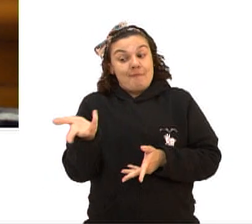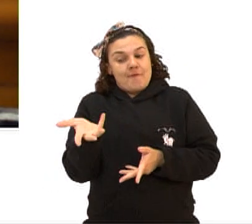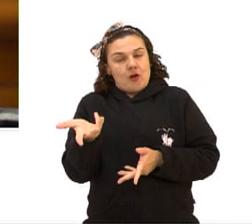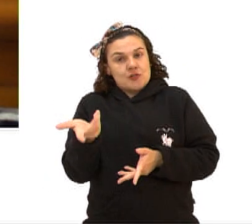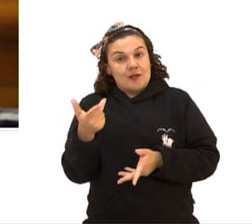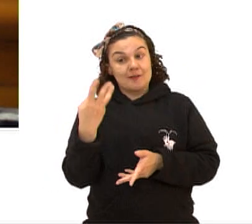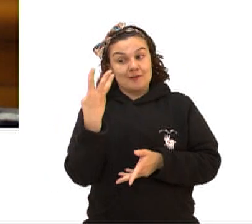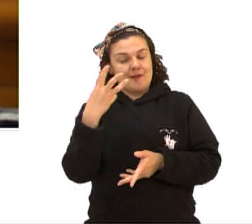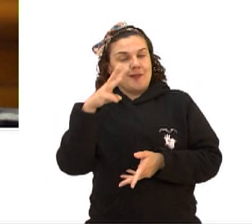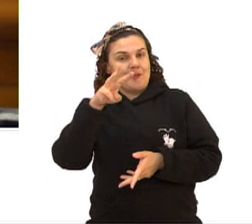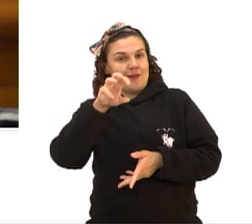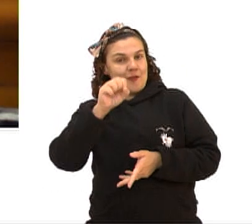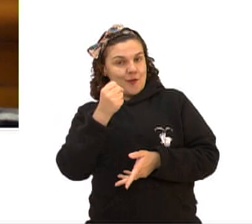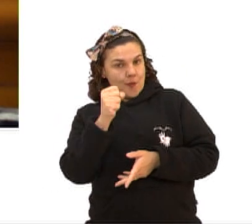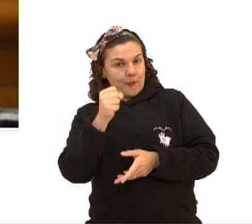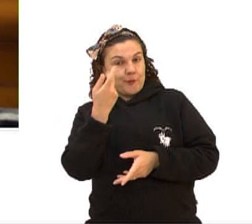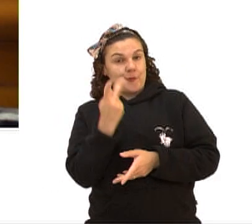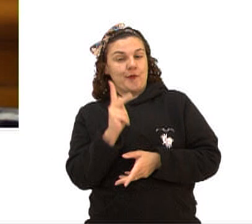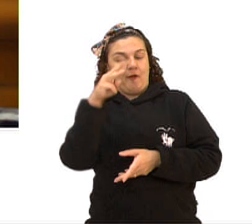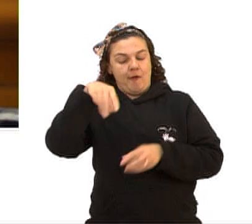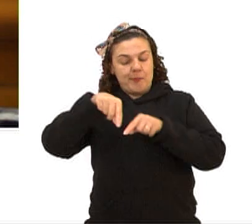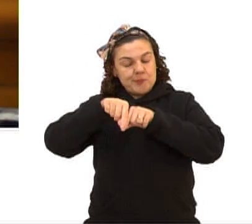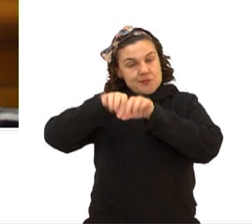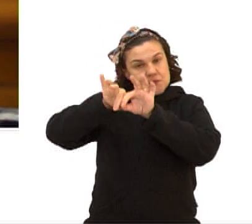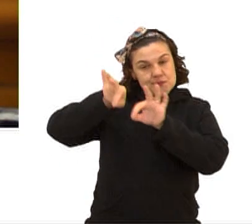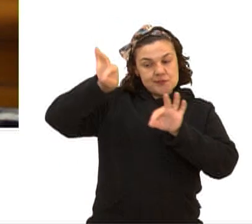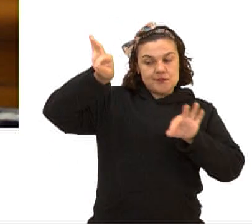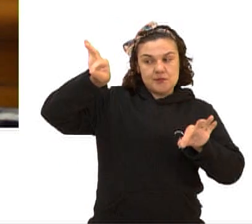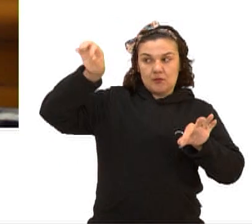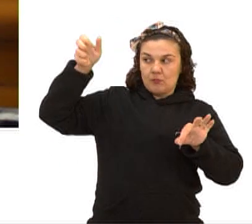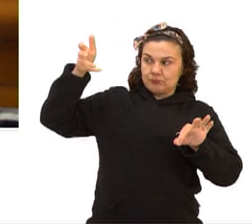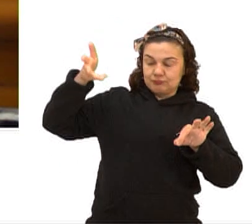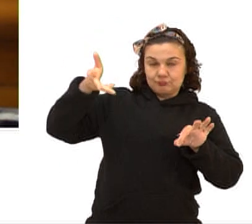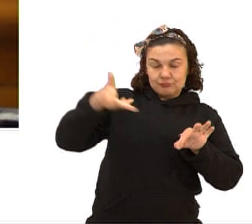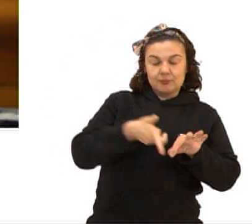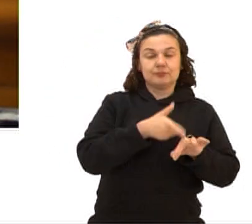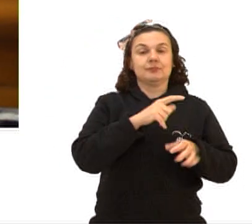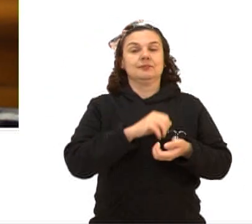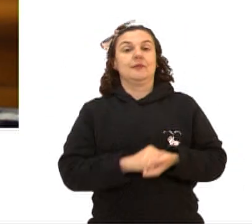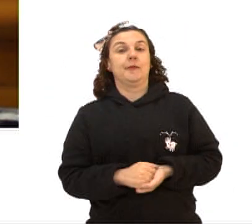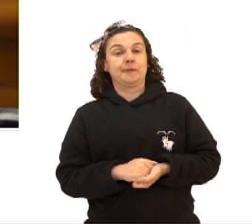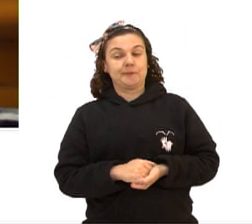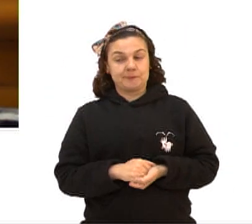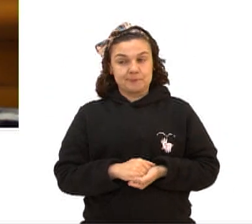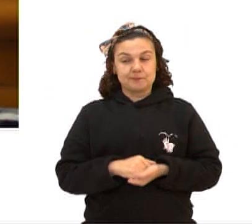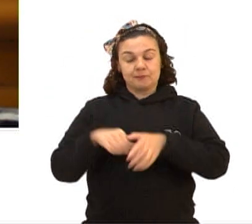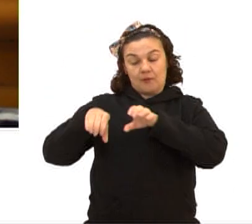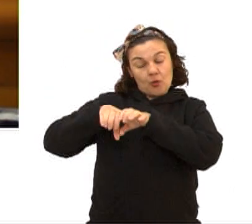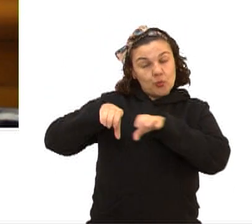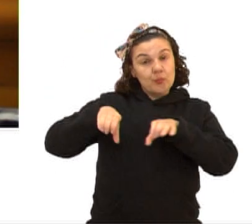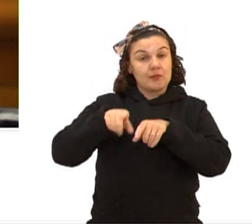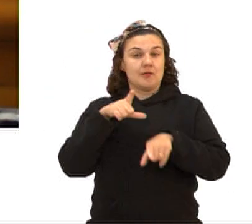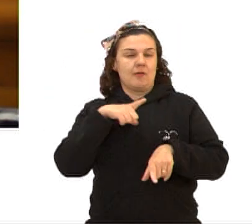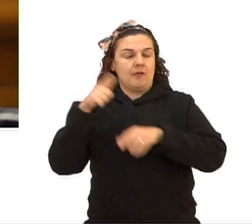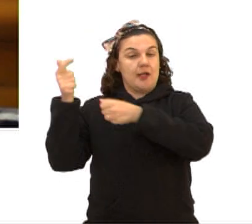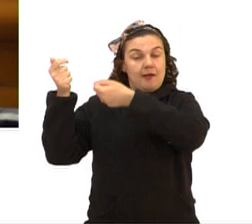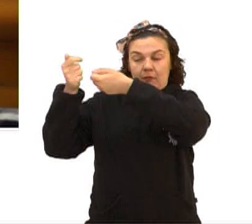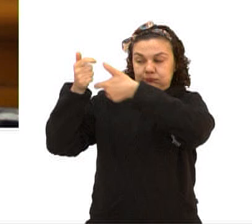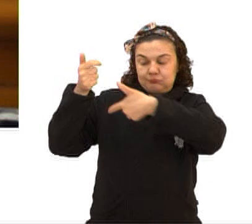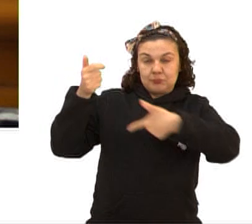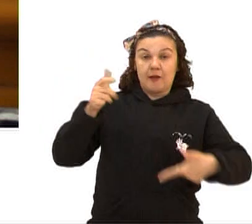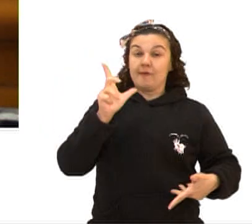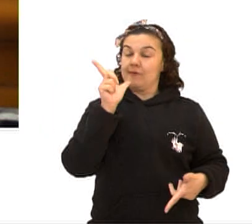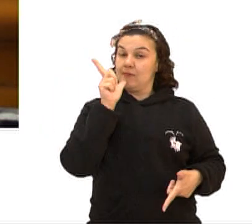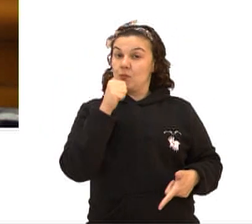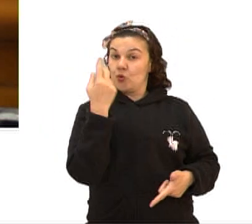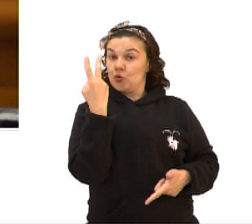de tubulação. É por isso a água demorou a chegar, né? Não tinha energia elétrica nem bomba d'água. Então ela chegou por gravidade e levou 2 horas